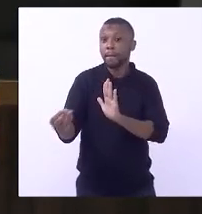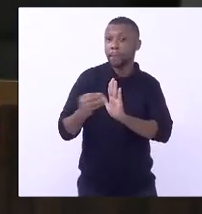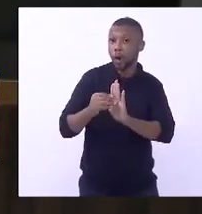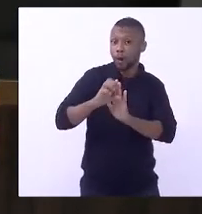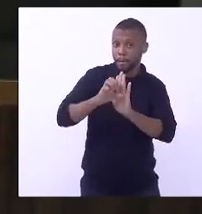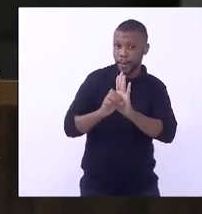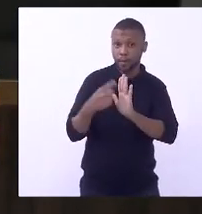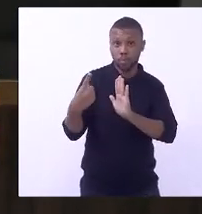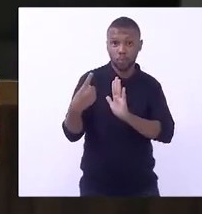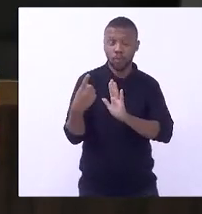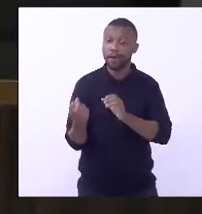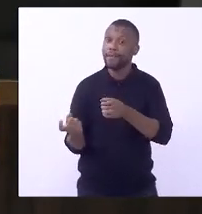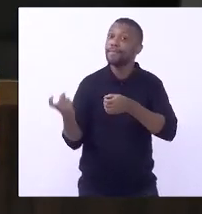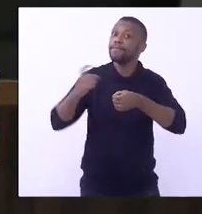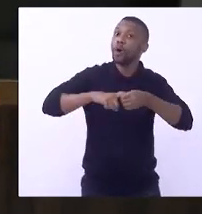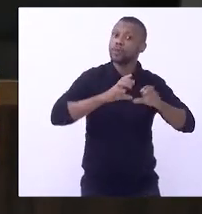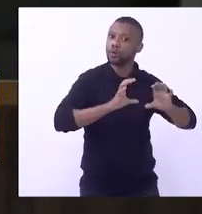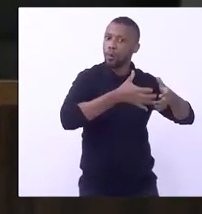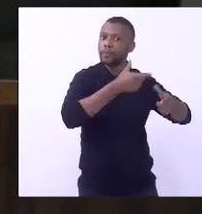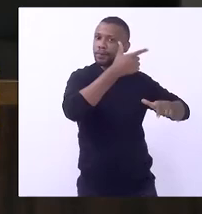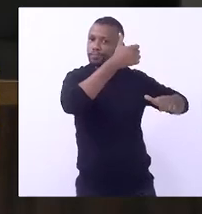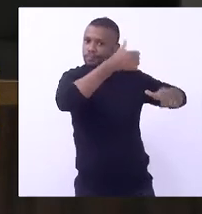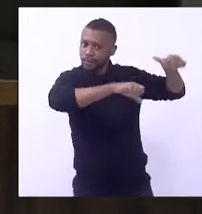às comissões. Projeto de lei